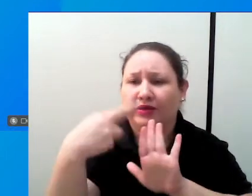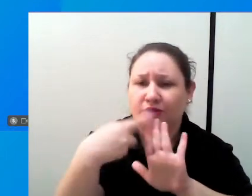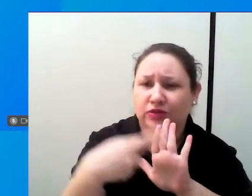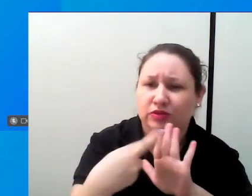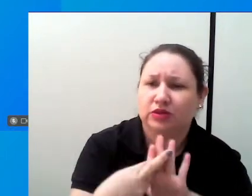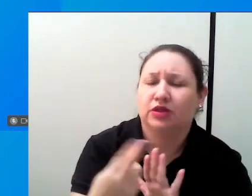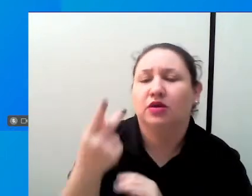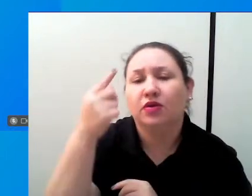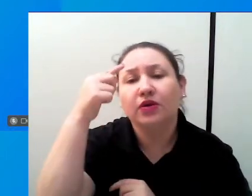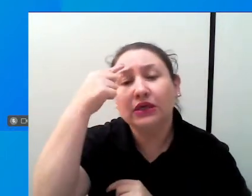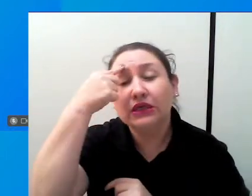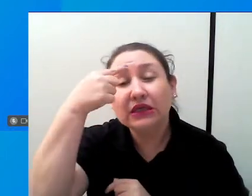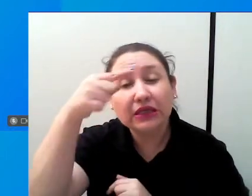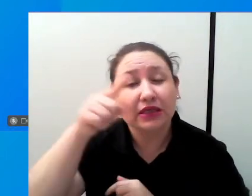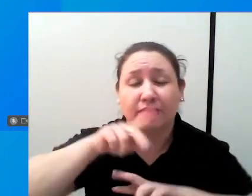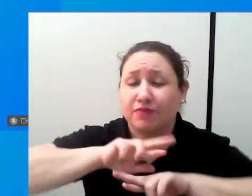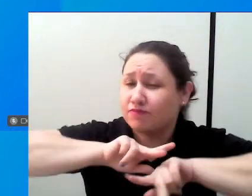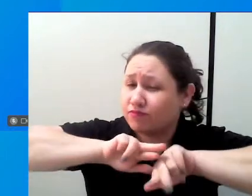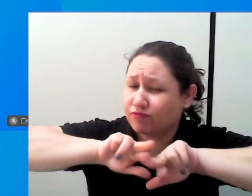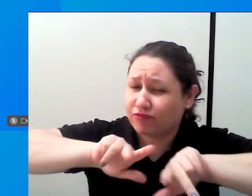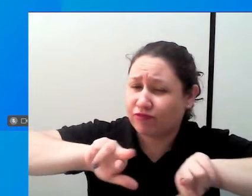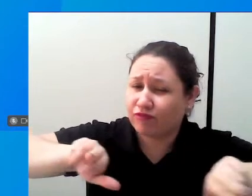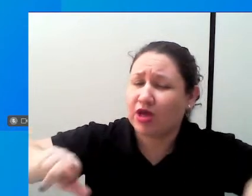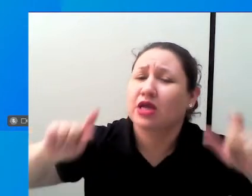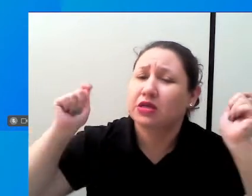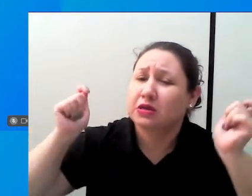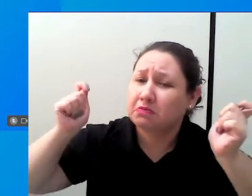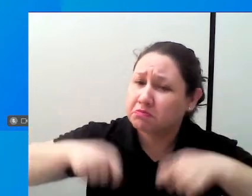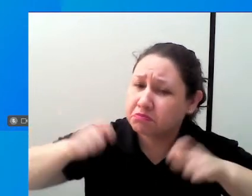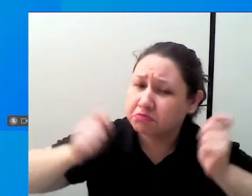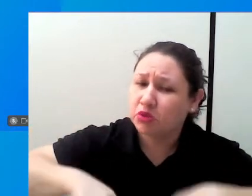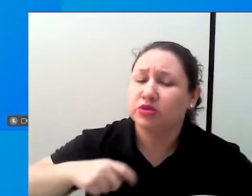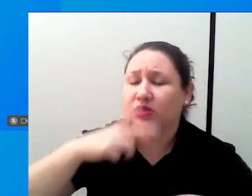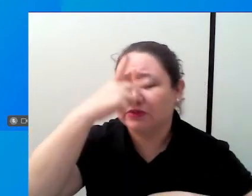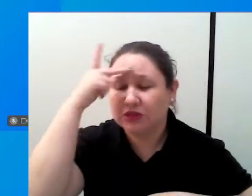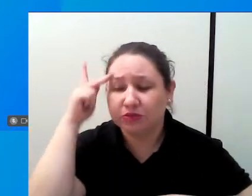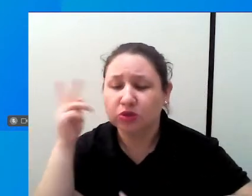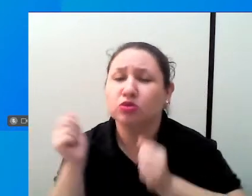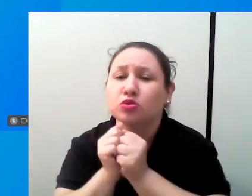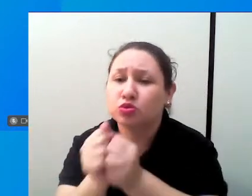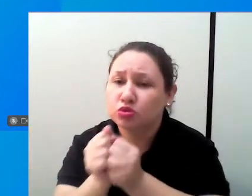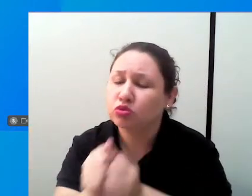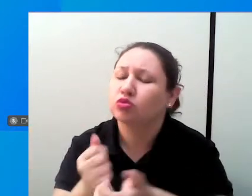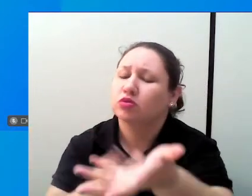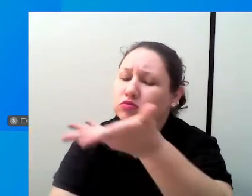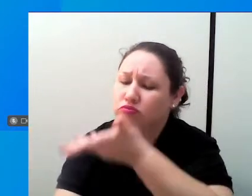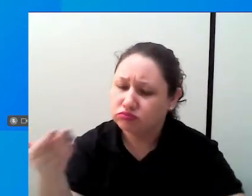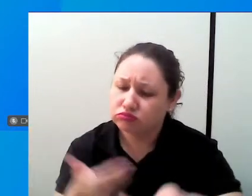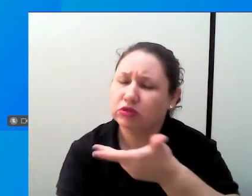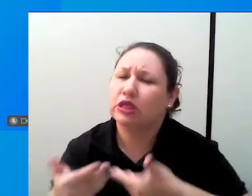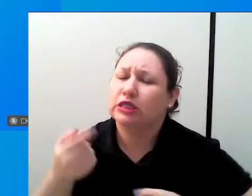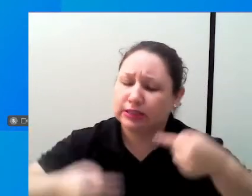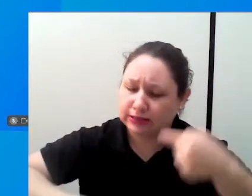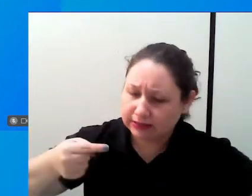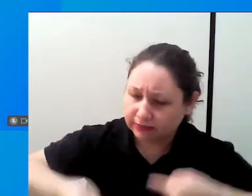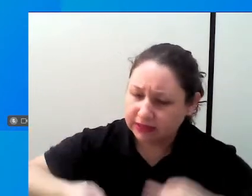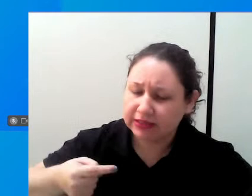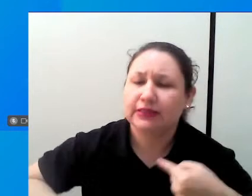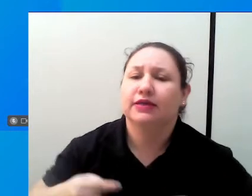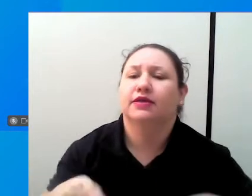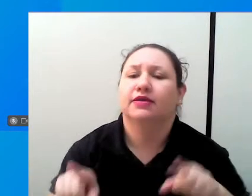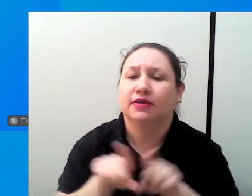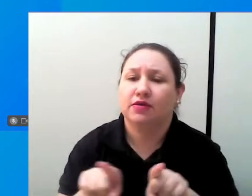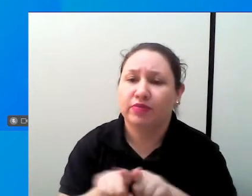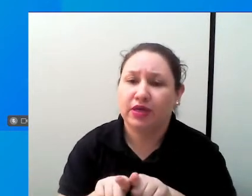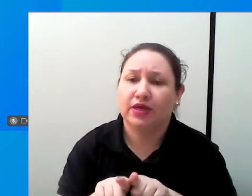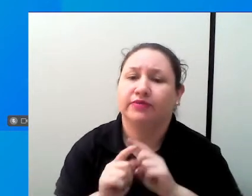né, onde nós tivemos um outro espaço também para debater junto com esse comitê, esse documento, essa minuta.